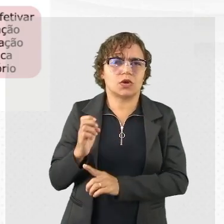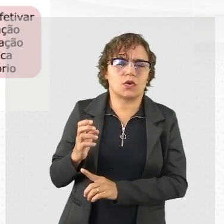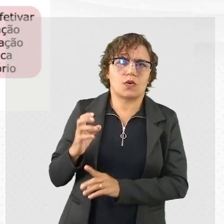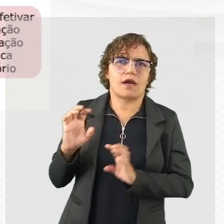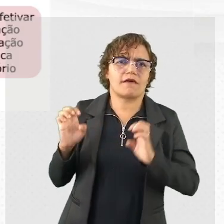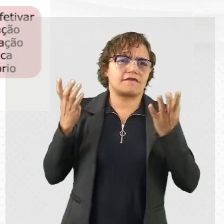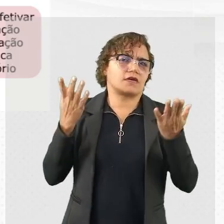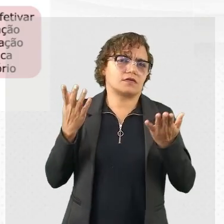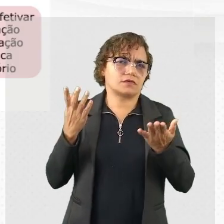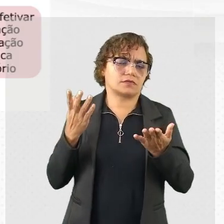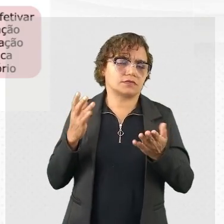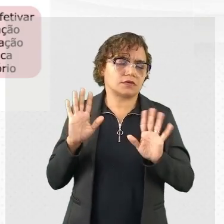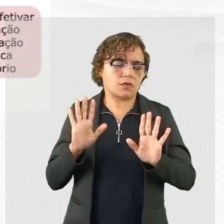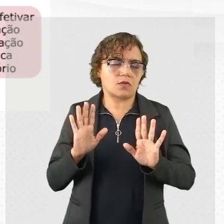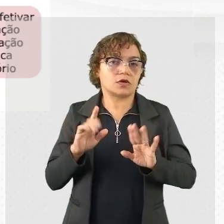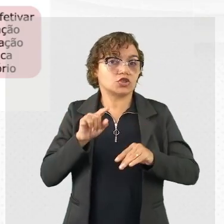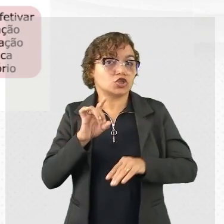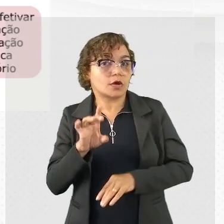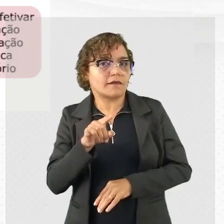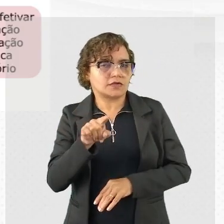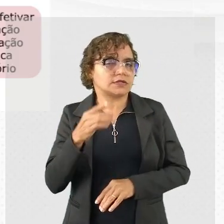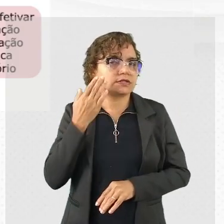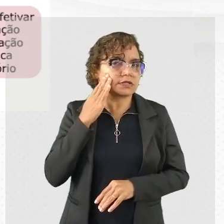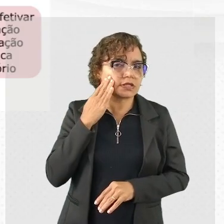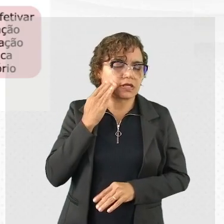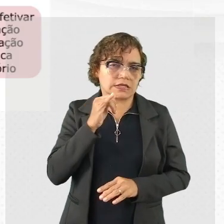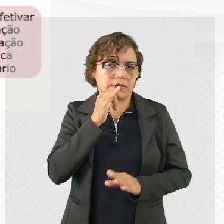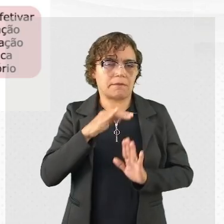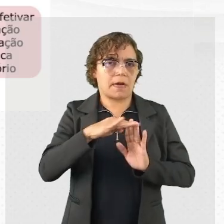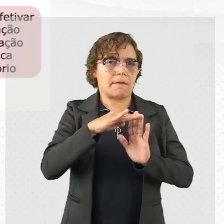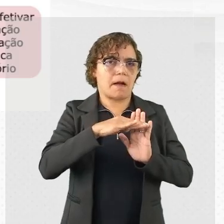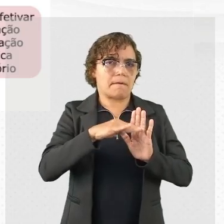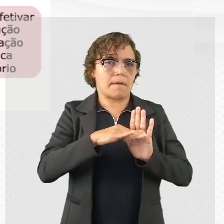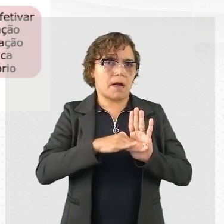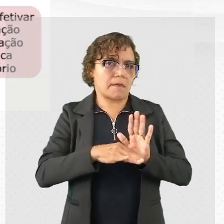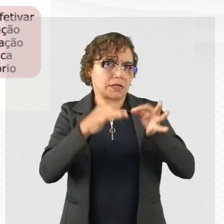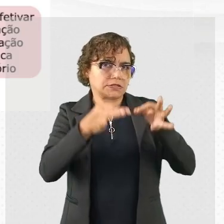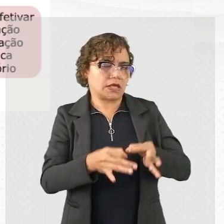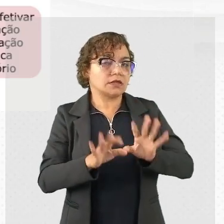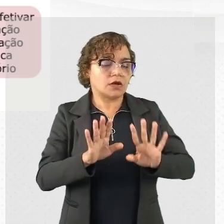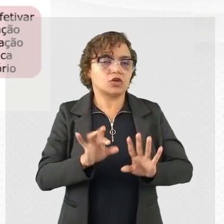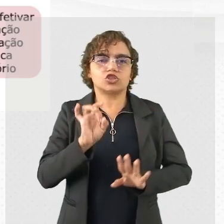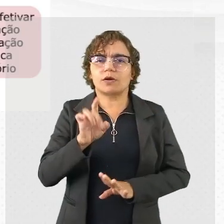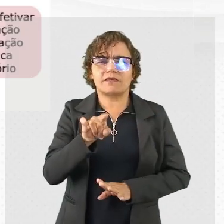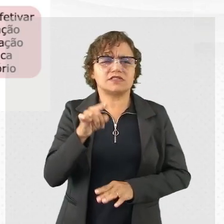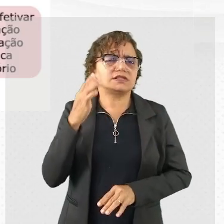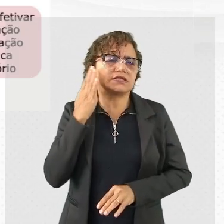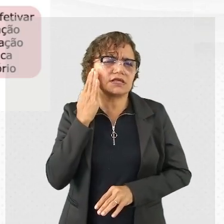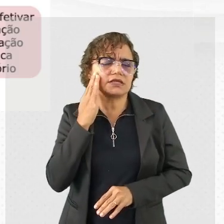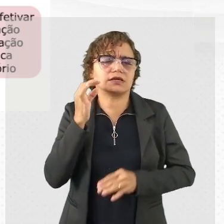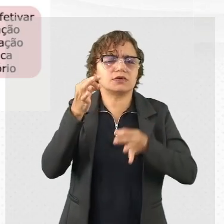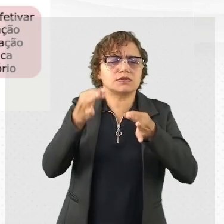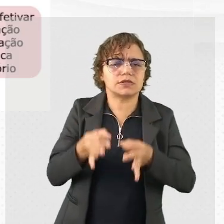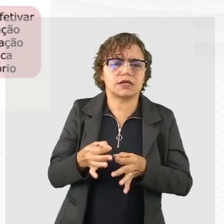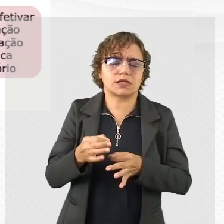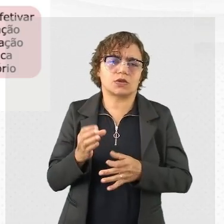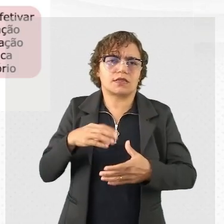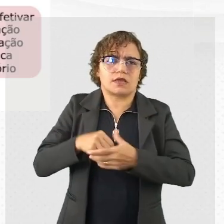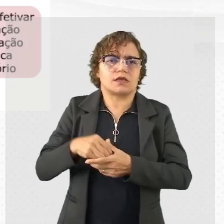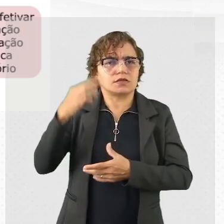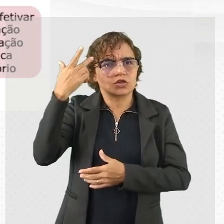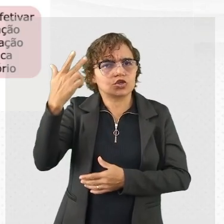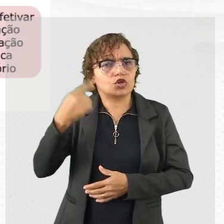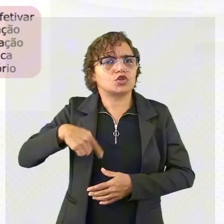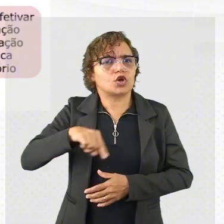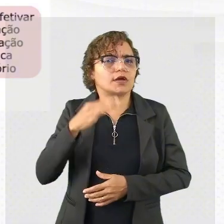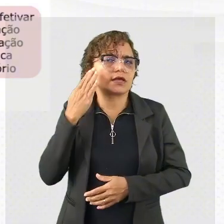dessa forma como está, que é só para vocês entenderem. Claro que isso demanda um pouco mais de dinamicidade dentro da história, quando a gente vai entender